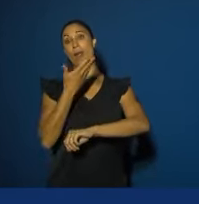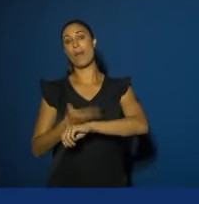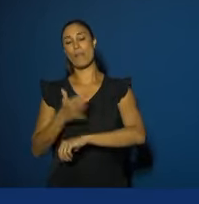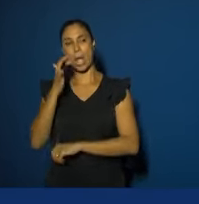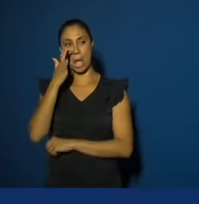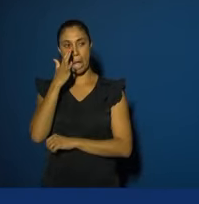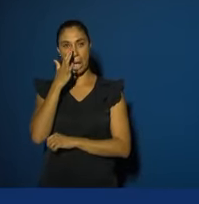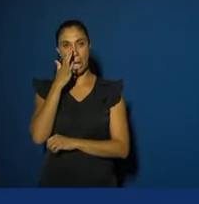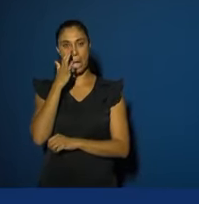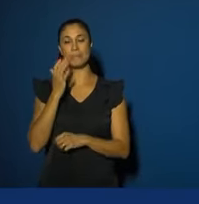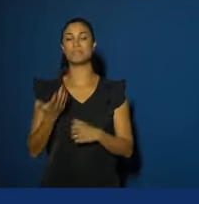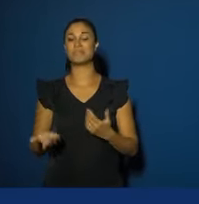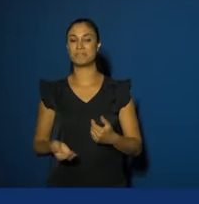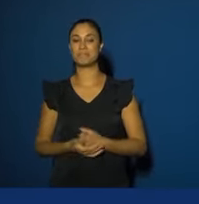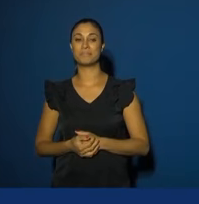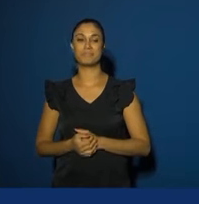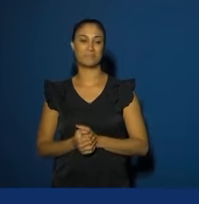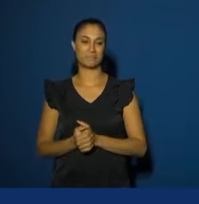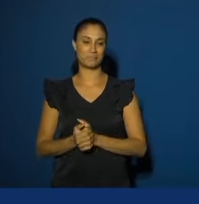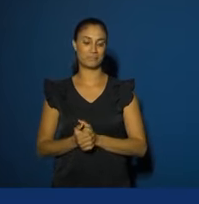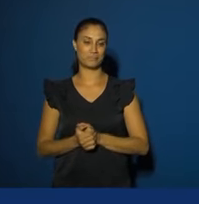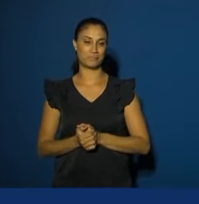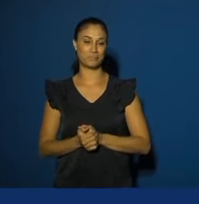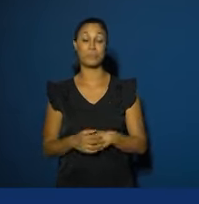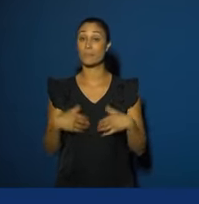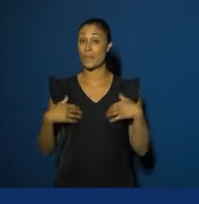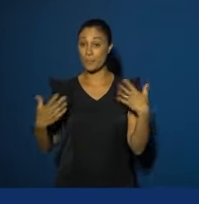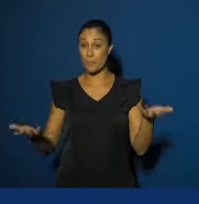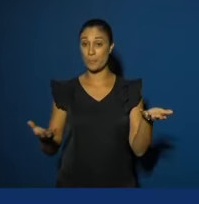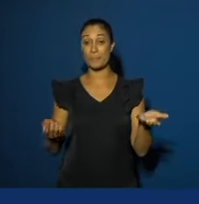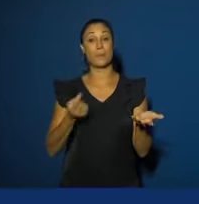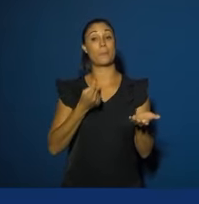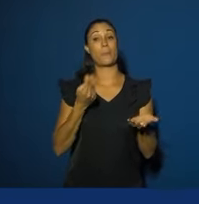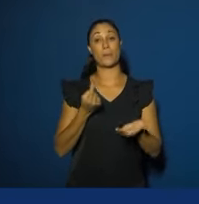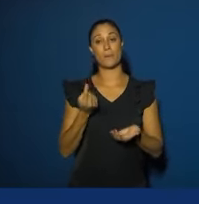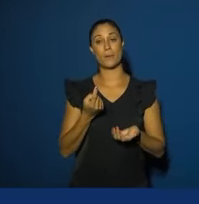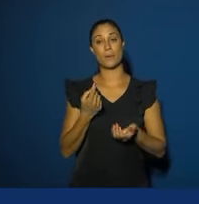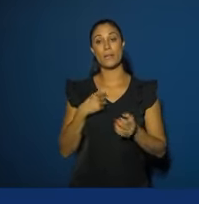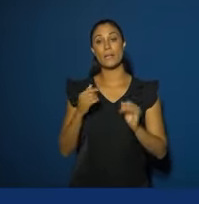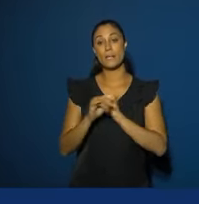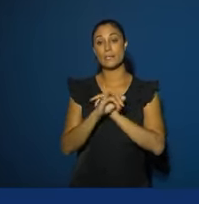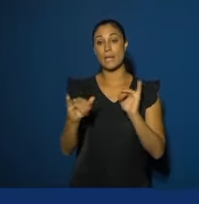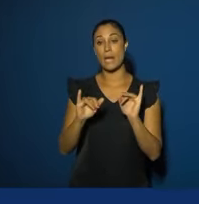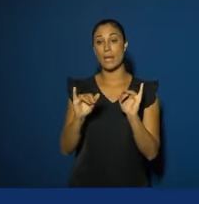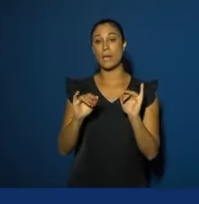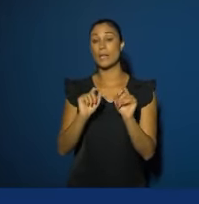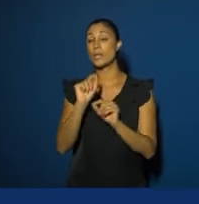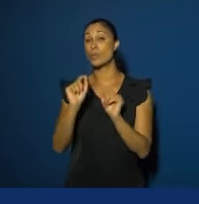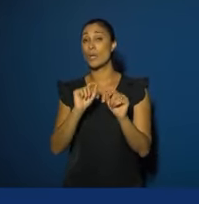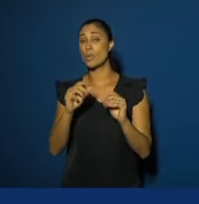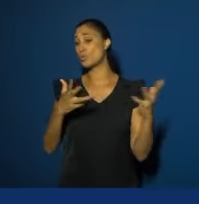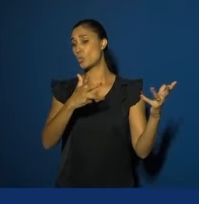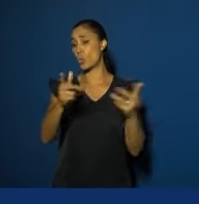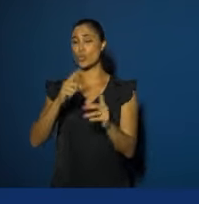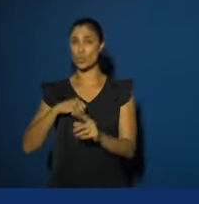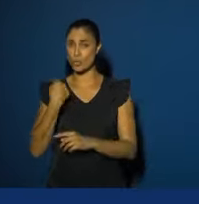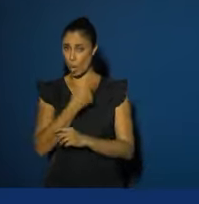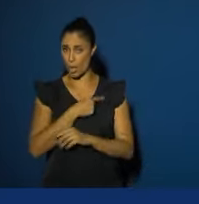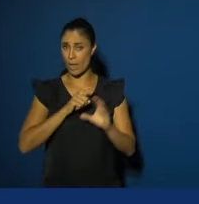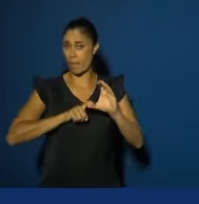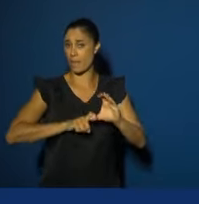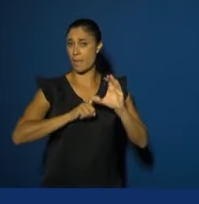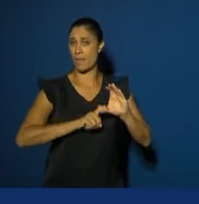Fiquei impressionada bom eu quero dizer primeiro que todo mundo aqui depende do varejo